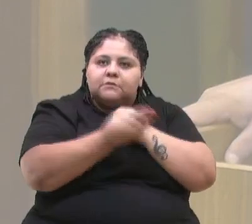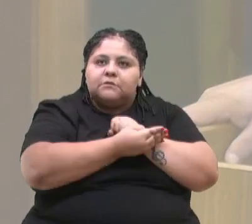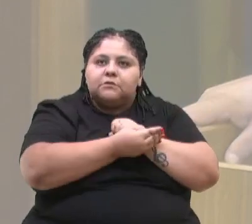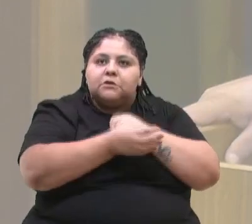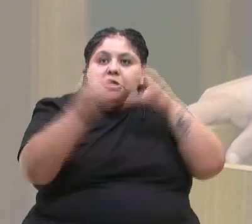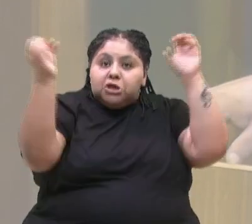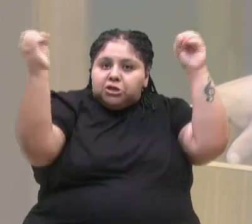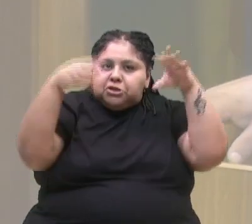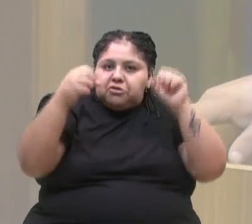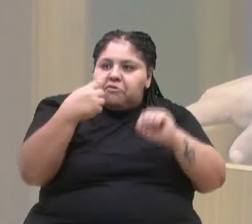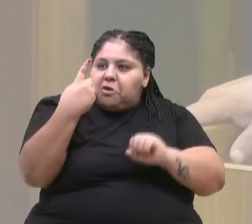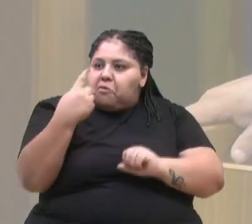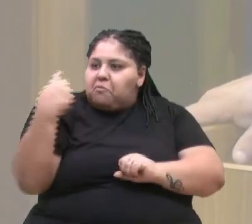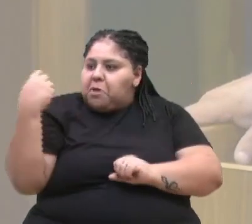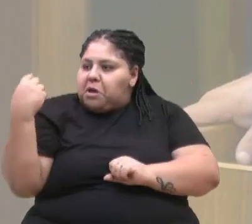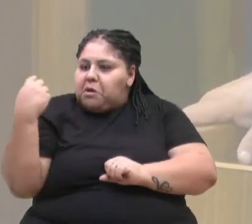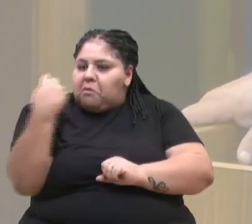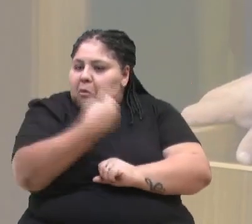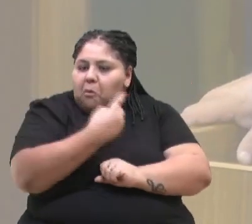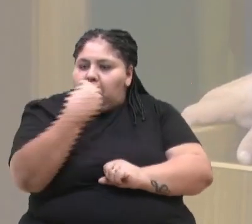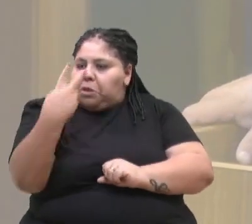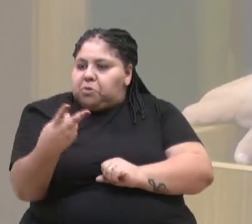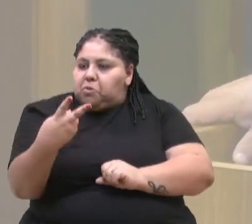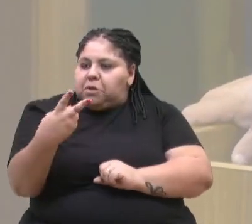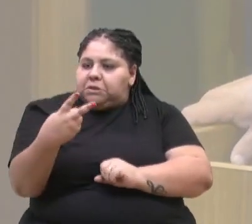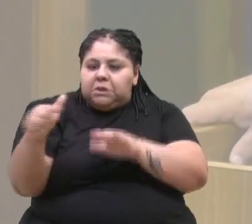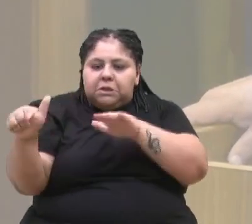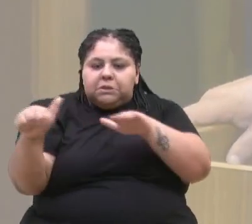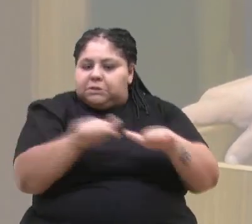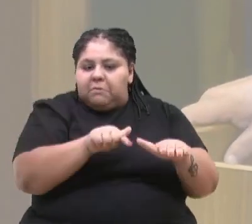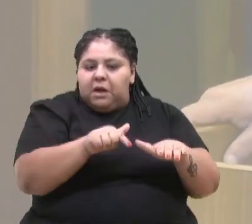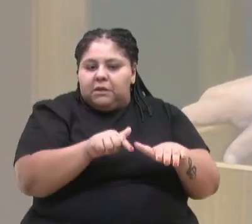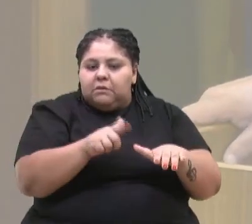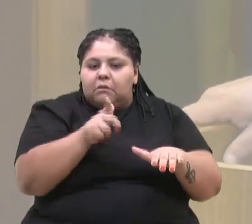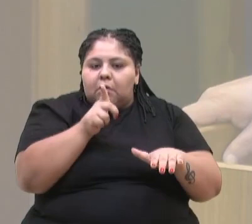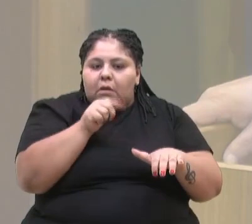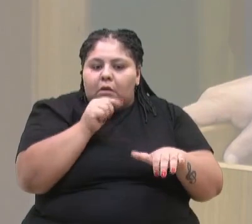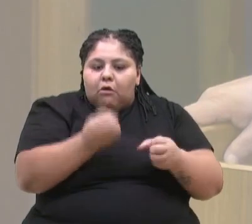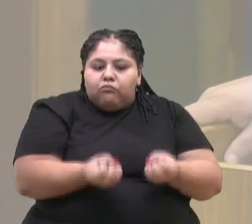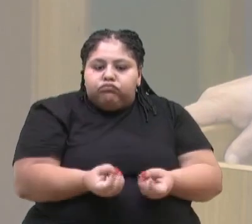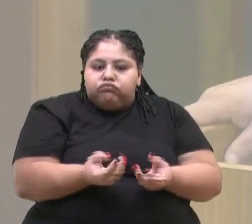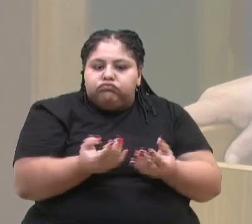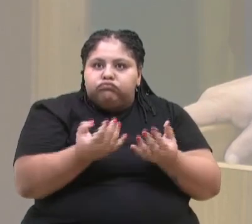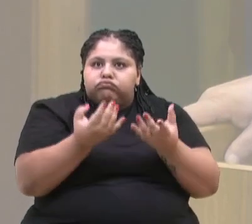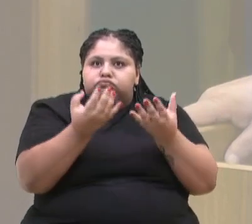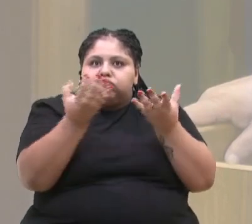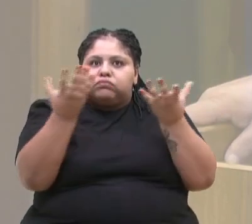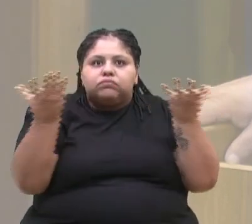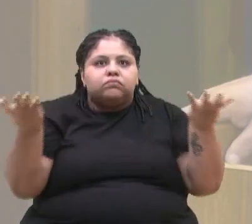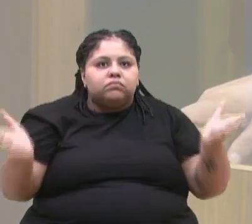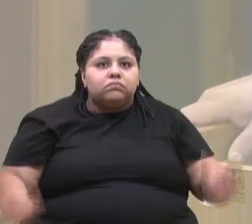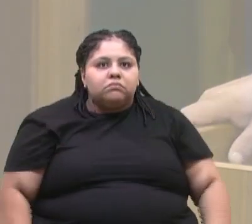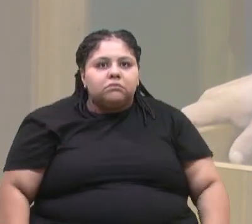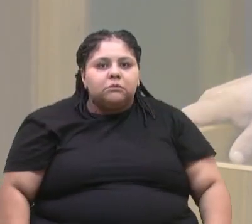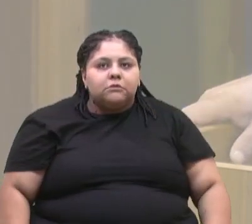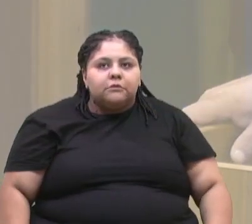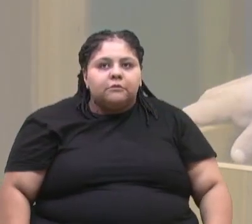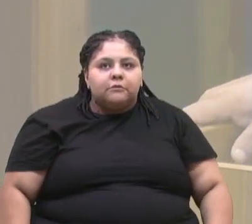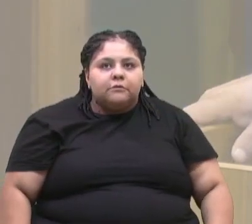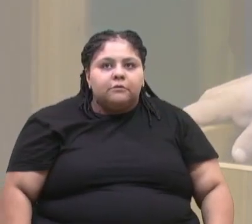semana, quando chegar, não vamos pintar os cordão, não vai dar tempo. Vamos pintar depois da festa da uva, ou não tem tinta